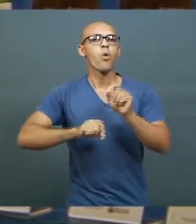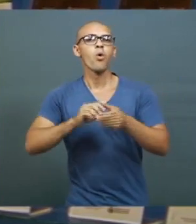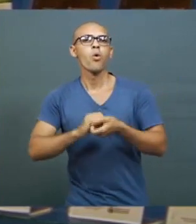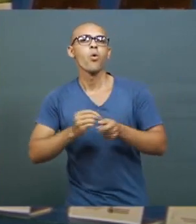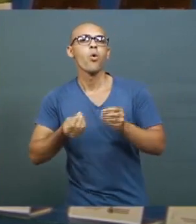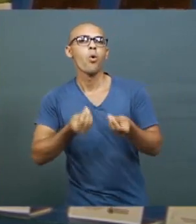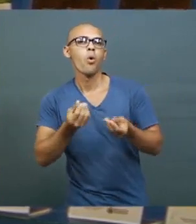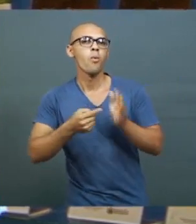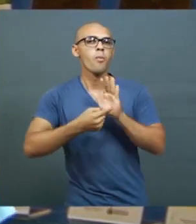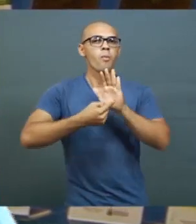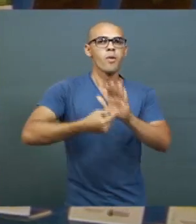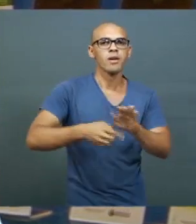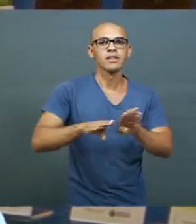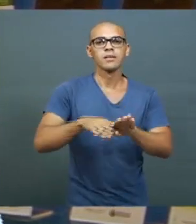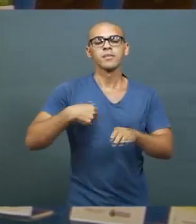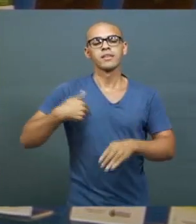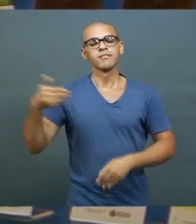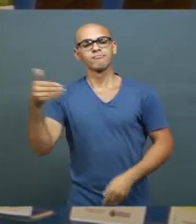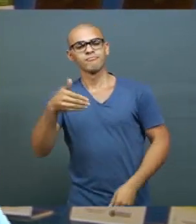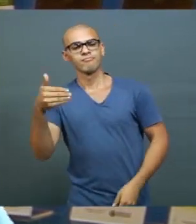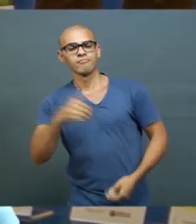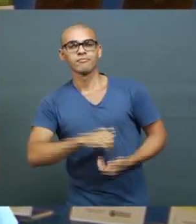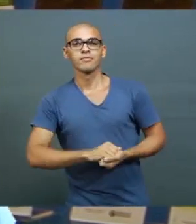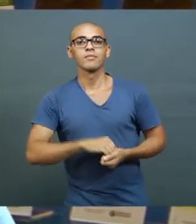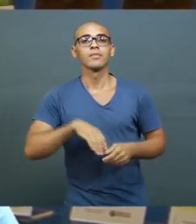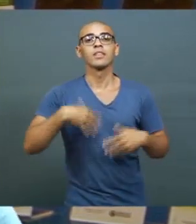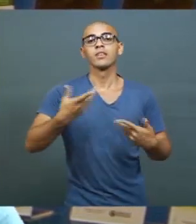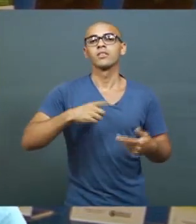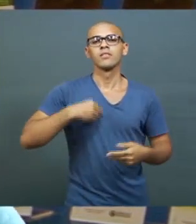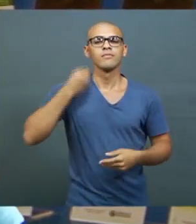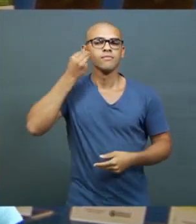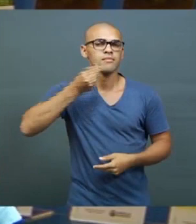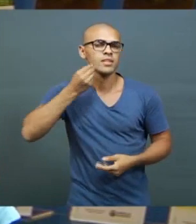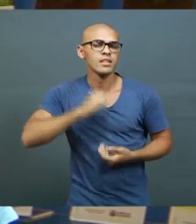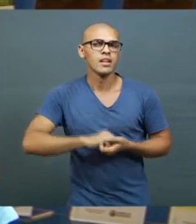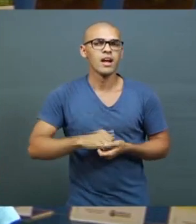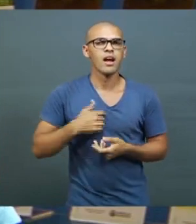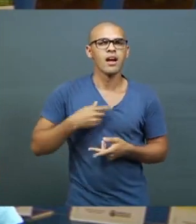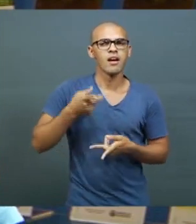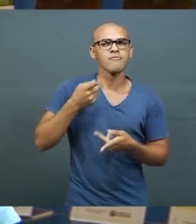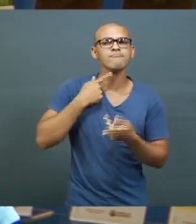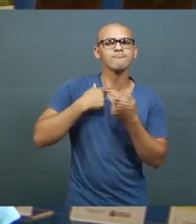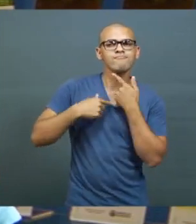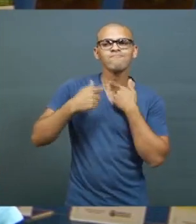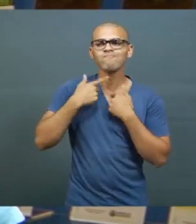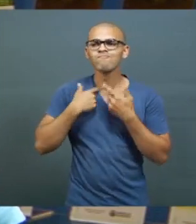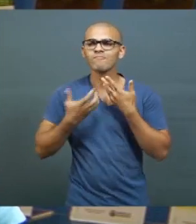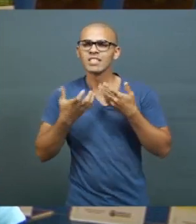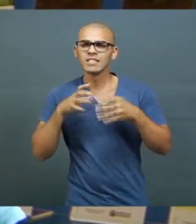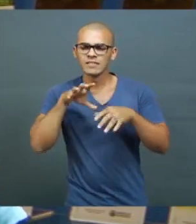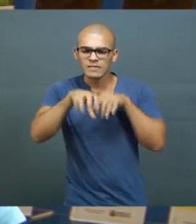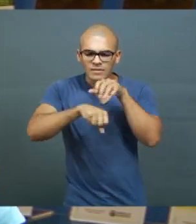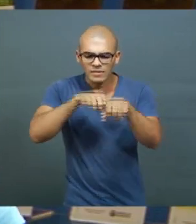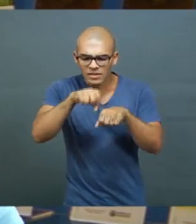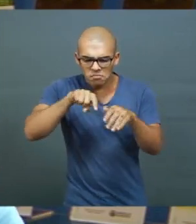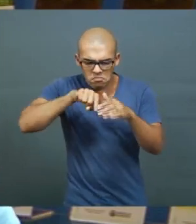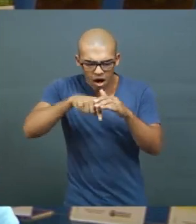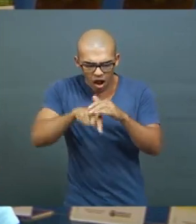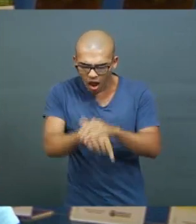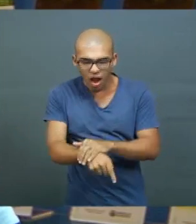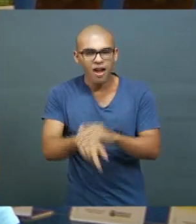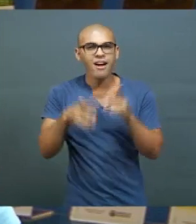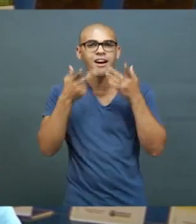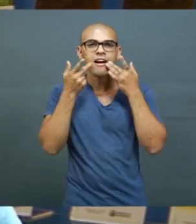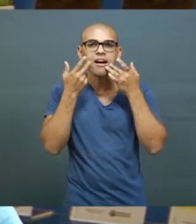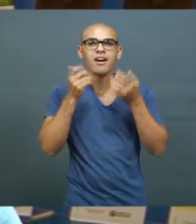na igreja em que a gente frequentava. A partir dessas experiências, eu fui sentindo o desejo de conhecer um pouco mais sobre teatro e aí me